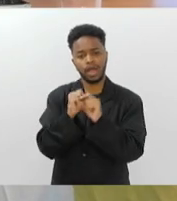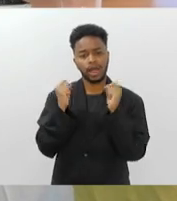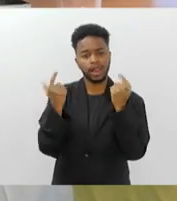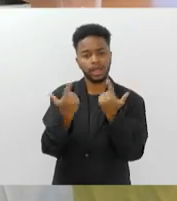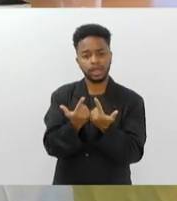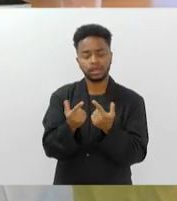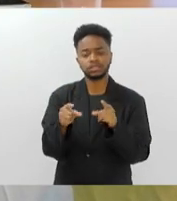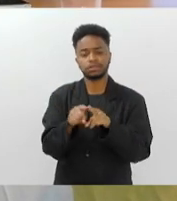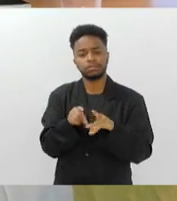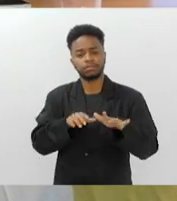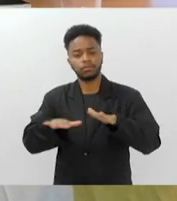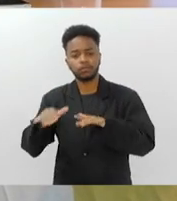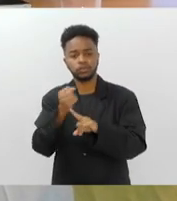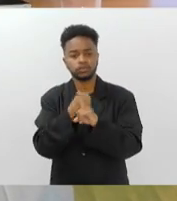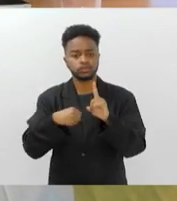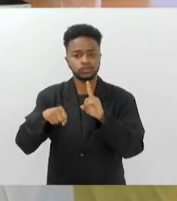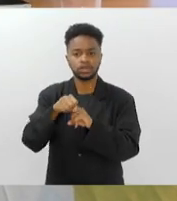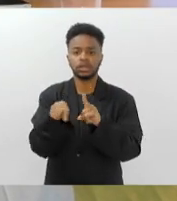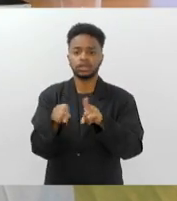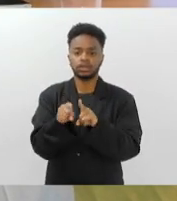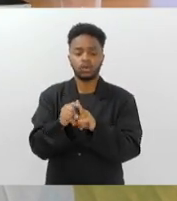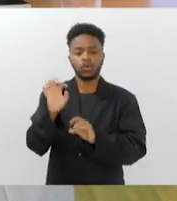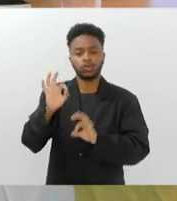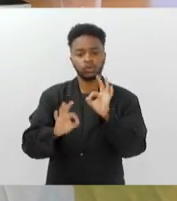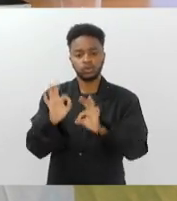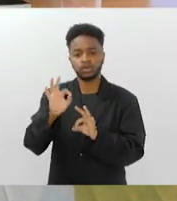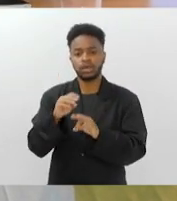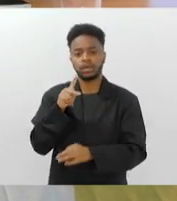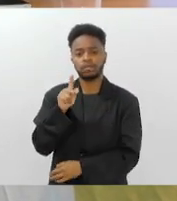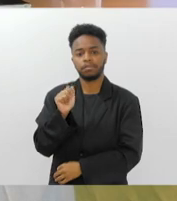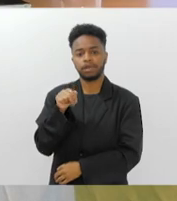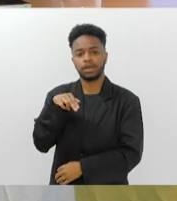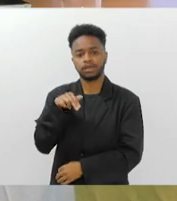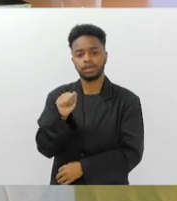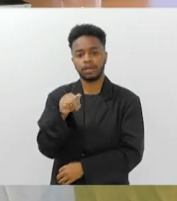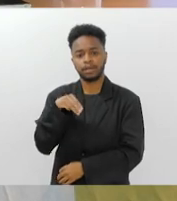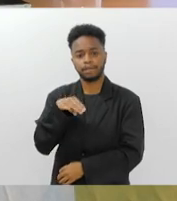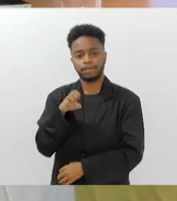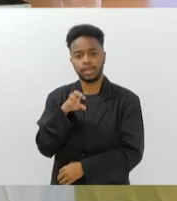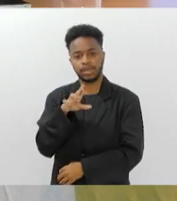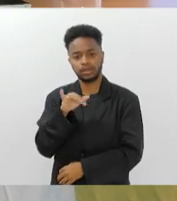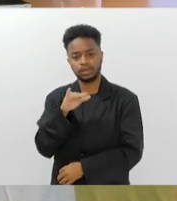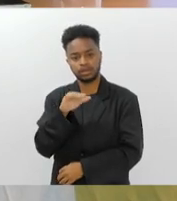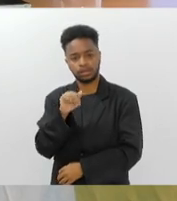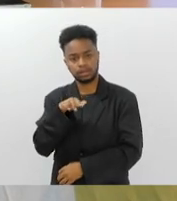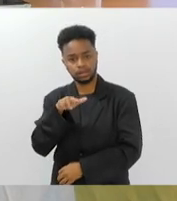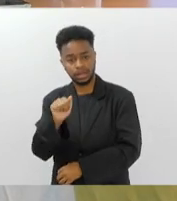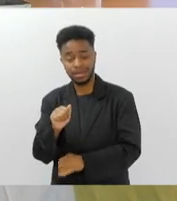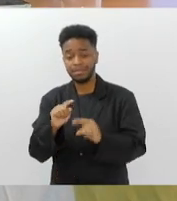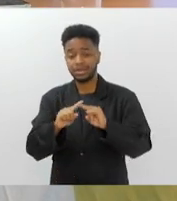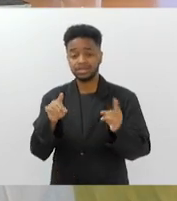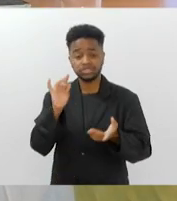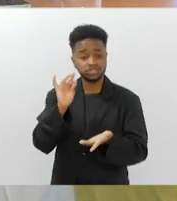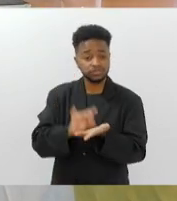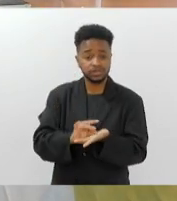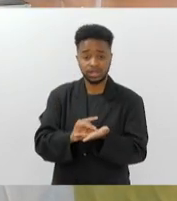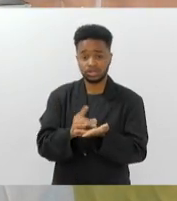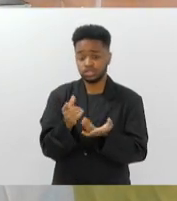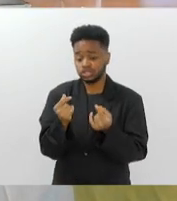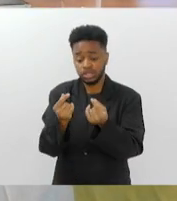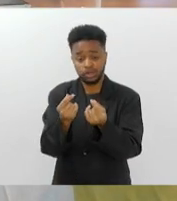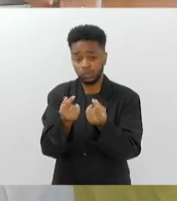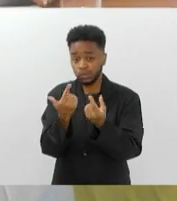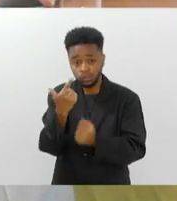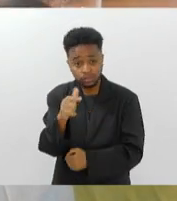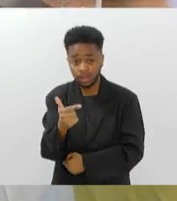né movimento social organização Panamericana de saúde é de um recurso que de fato foi absorvido eh